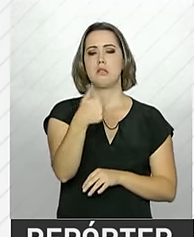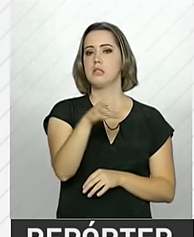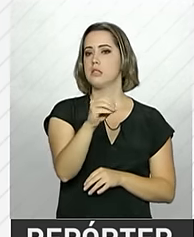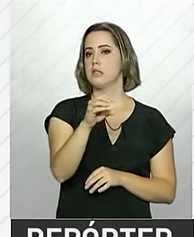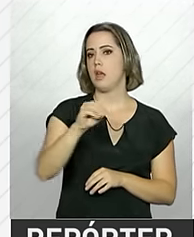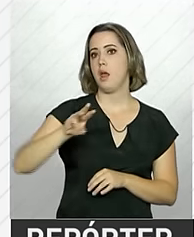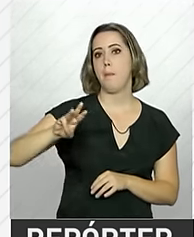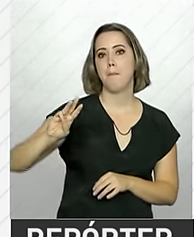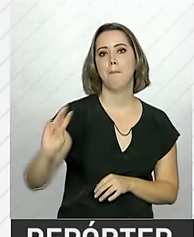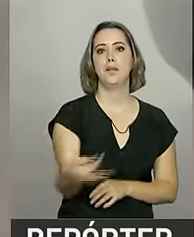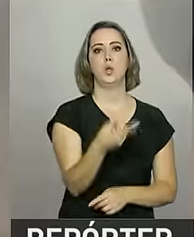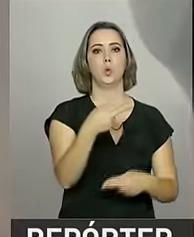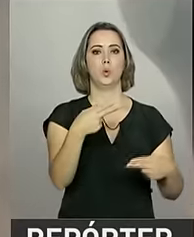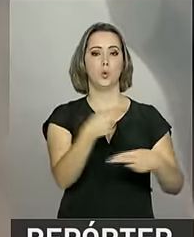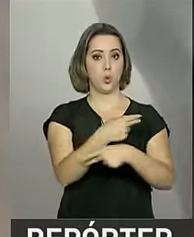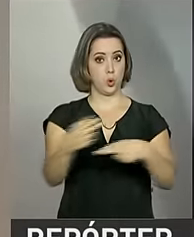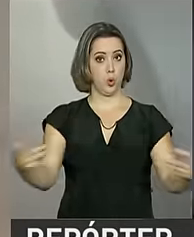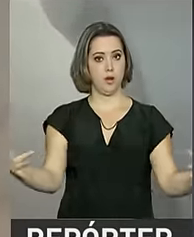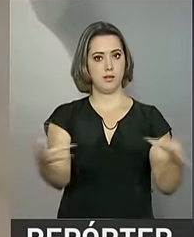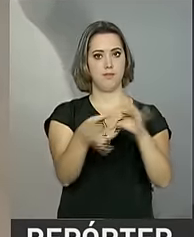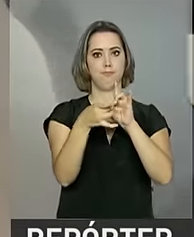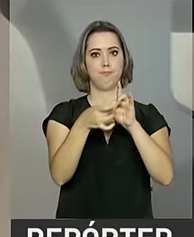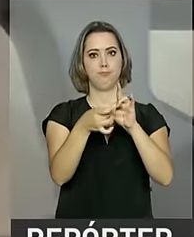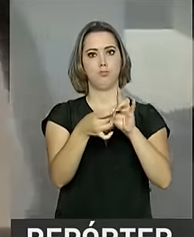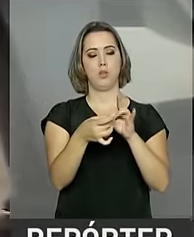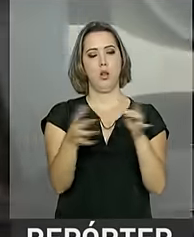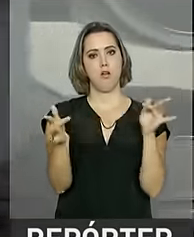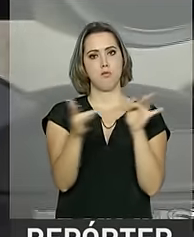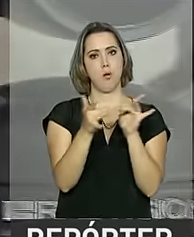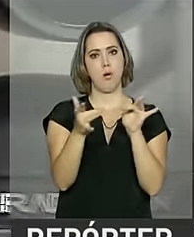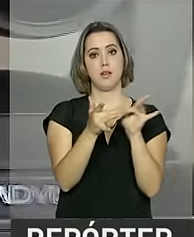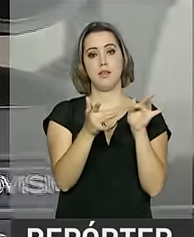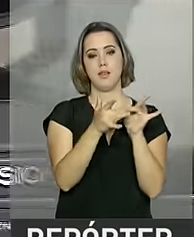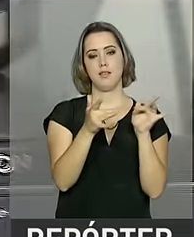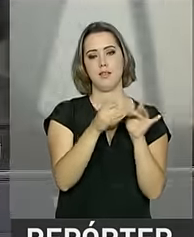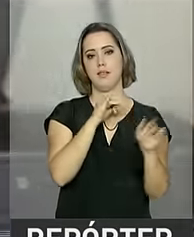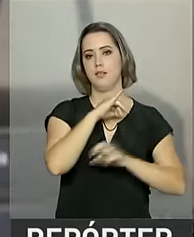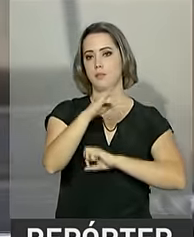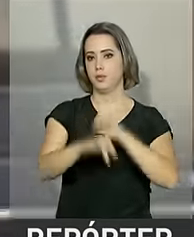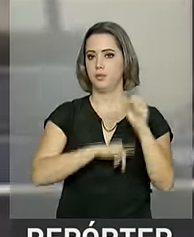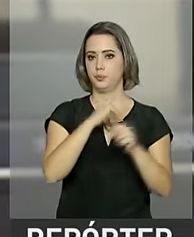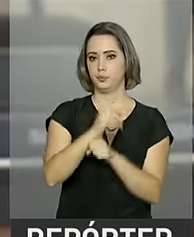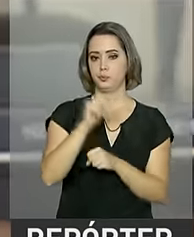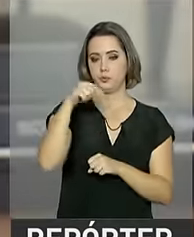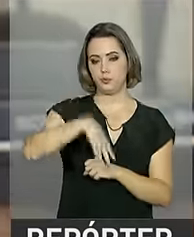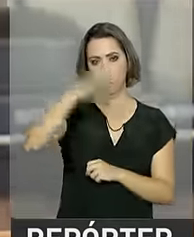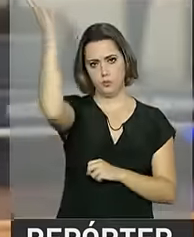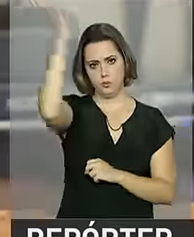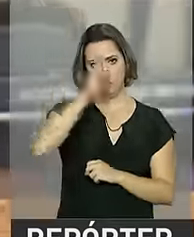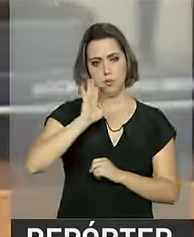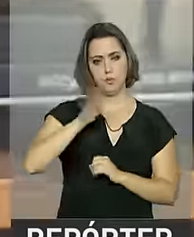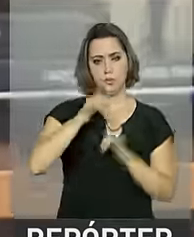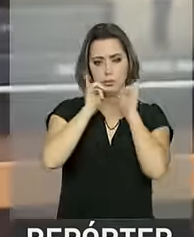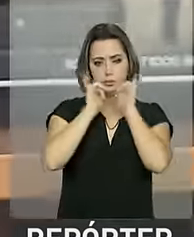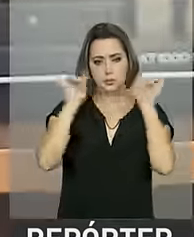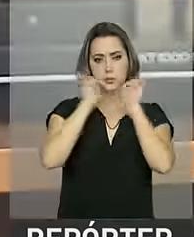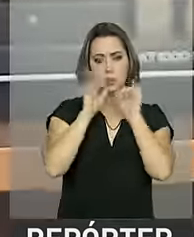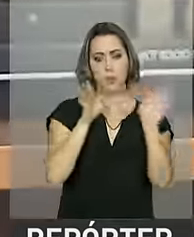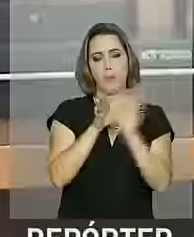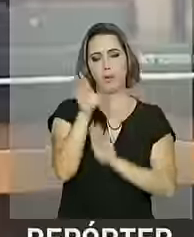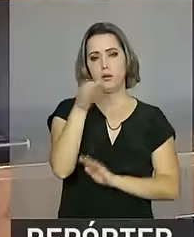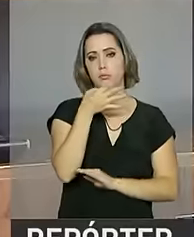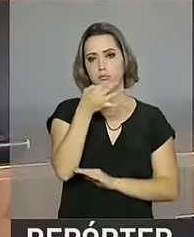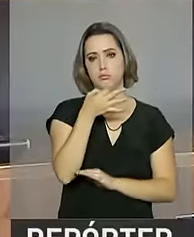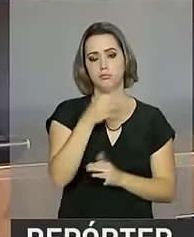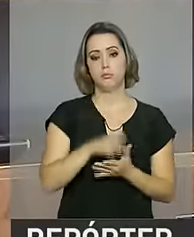e 200 milhões aqui no Brasil o governo quer expandir as conexões máquina máquina e por isso fez uma consulta